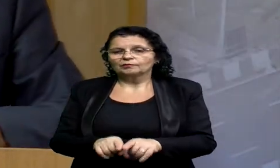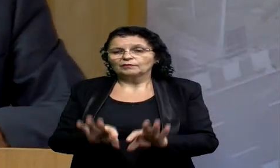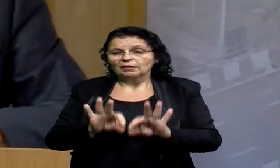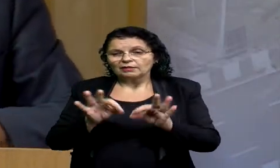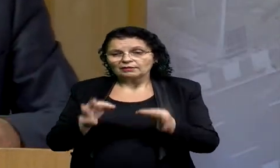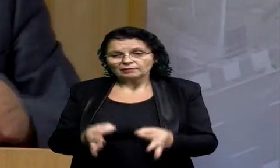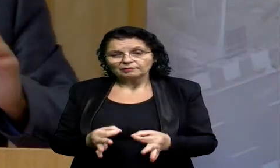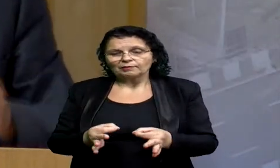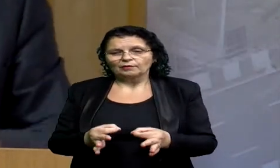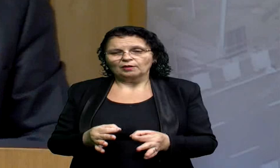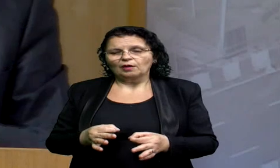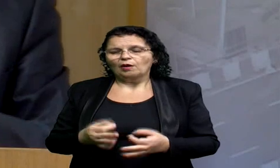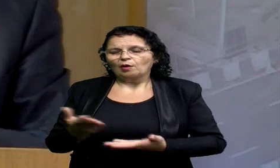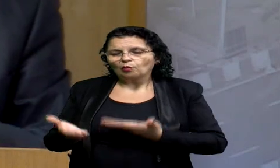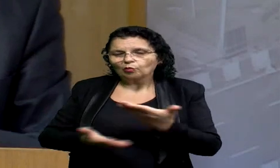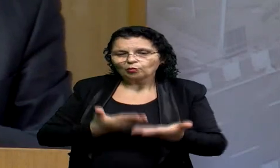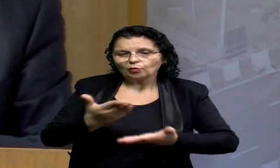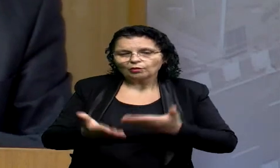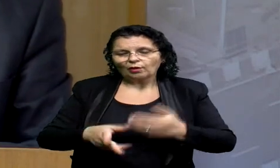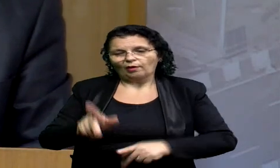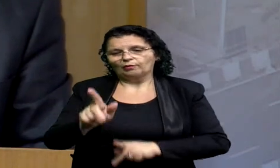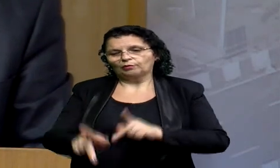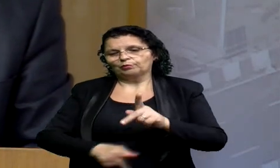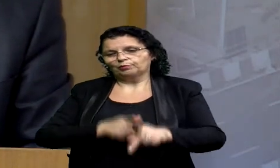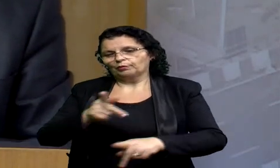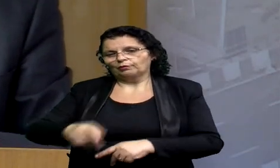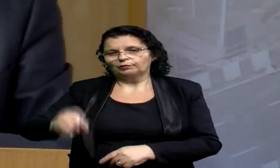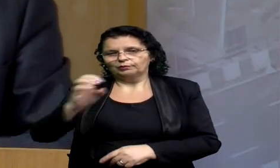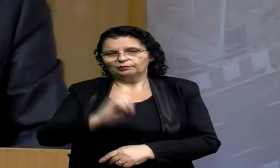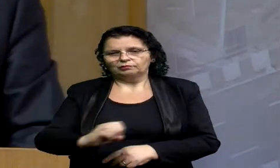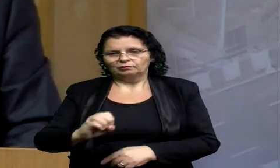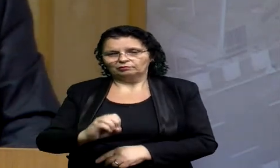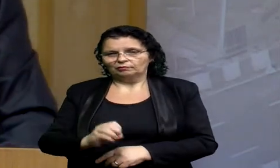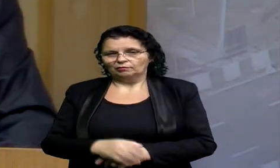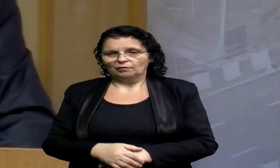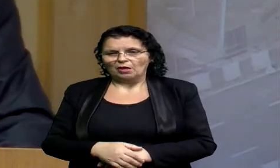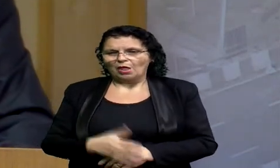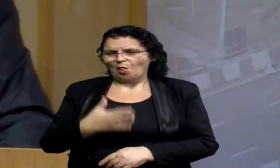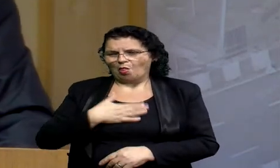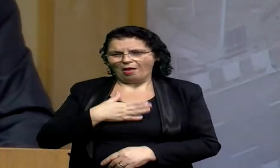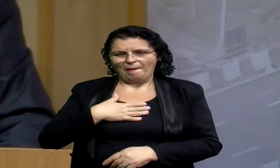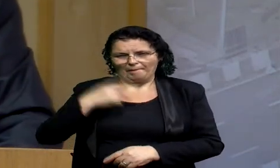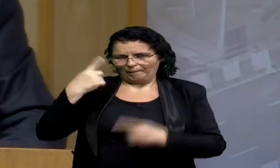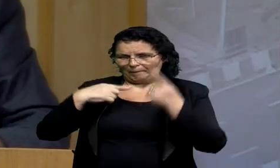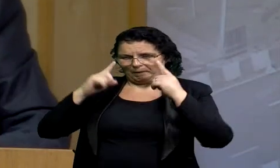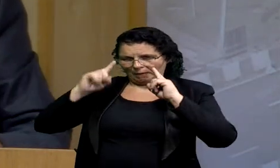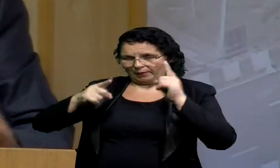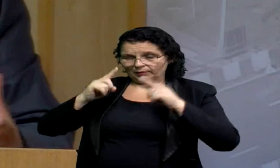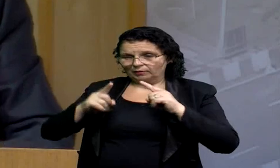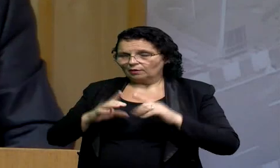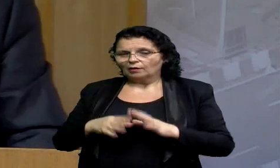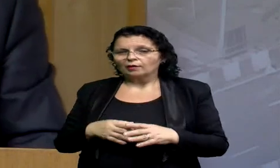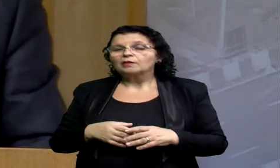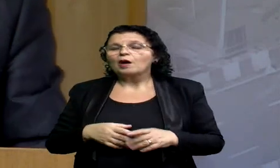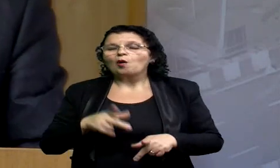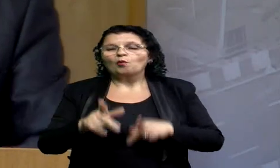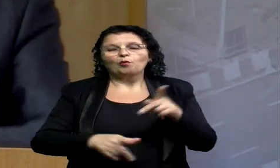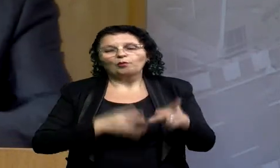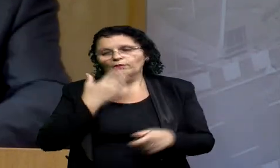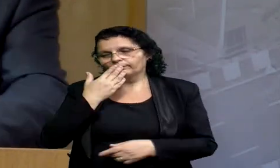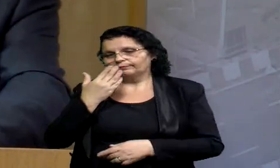simplesmente para atender a população não é o Mandato do vereador Vereador tá atendendo a